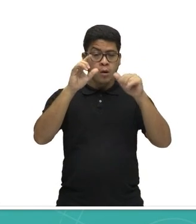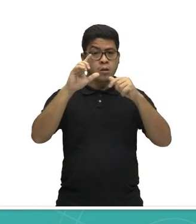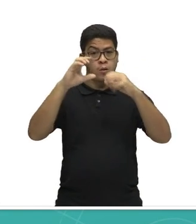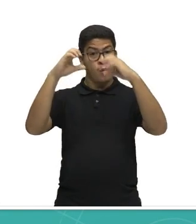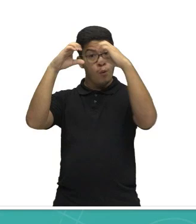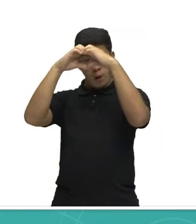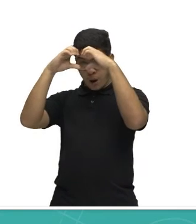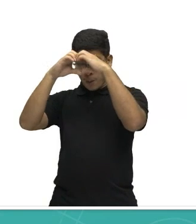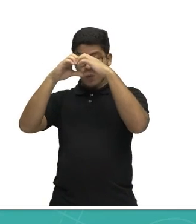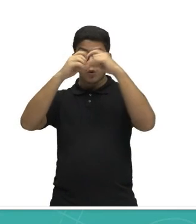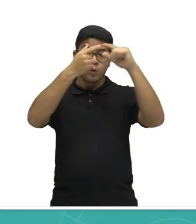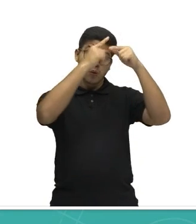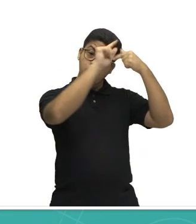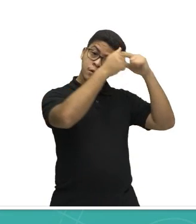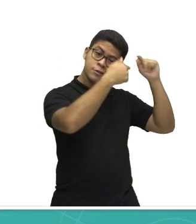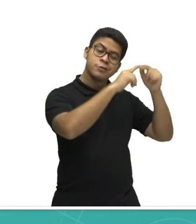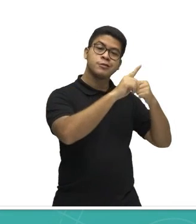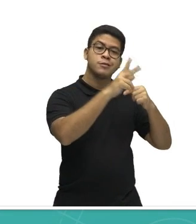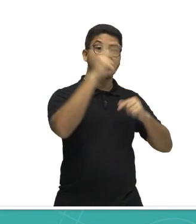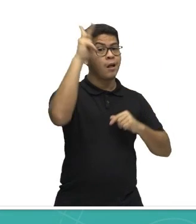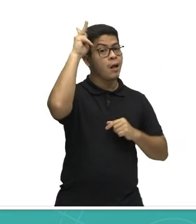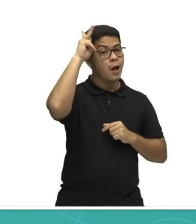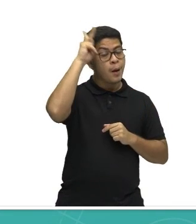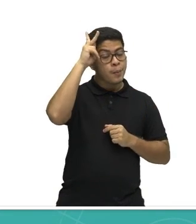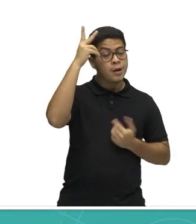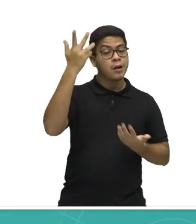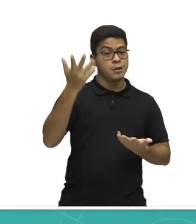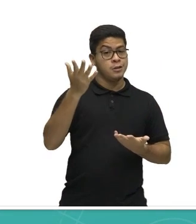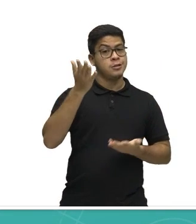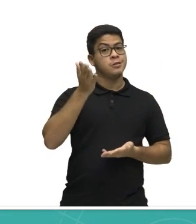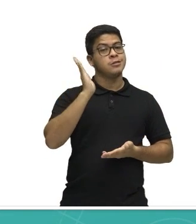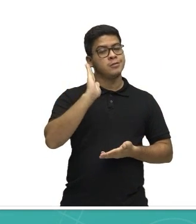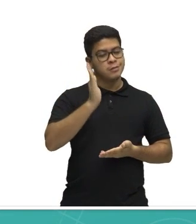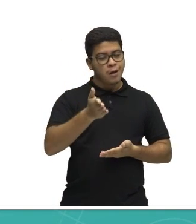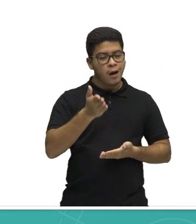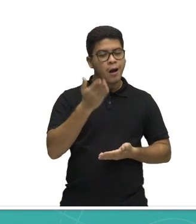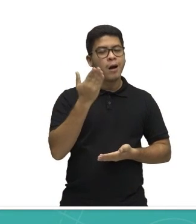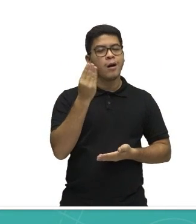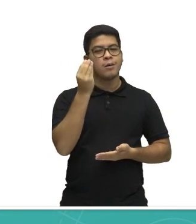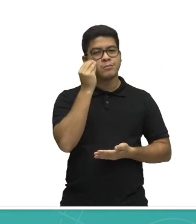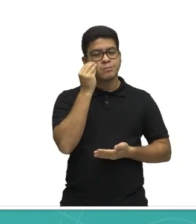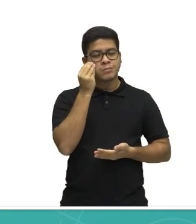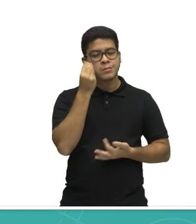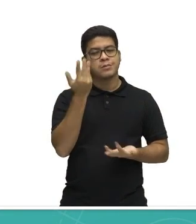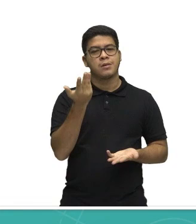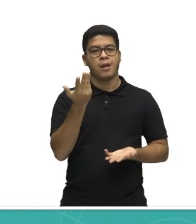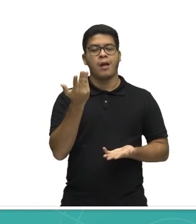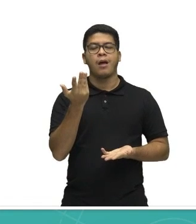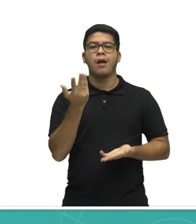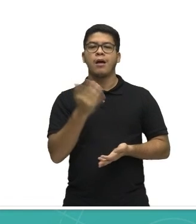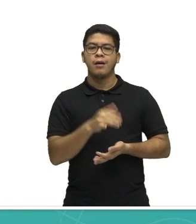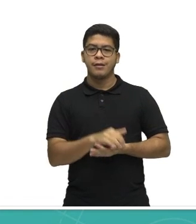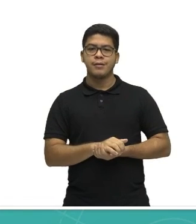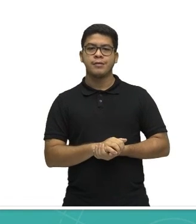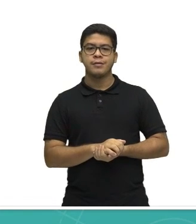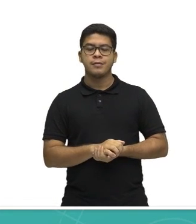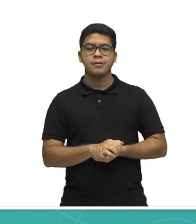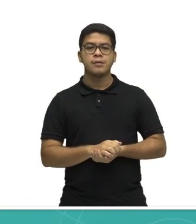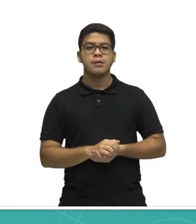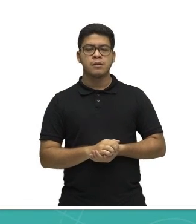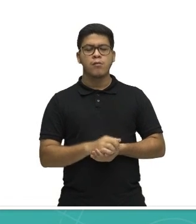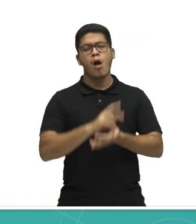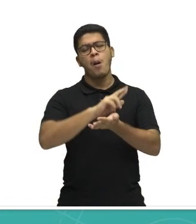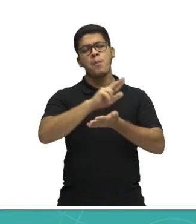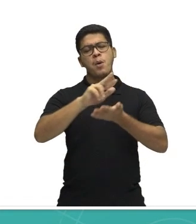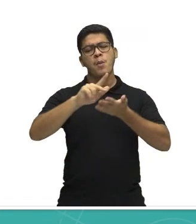aqui do nosso Amazonas? Então, todas essas tradições formam a nossa cultura, que ela é multicultural,